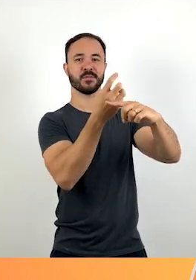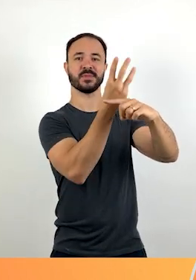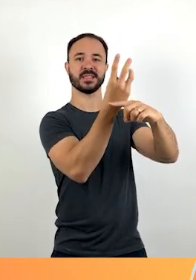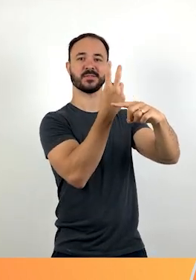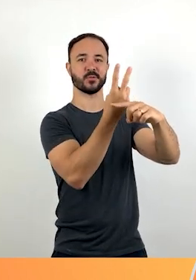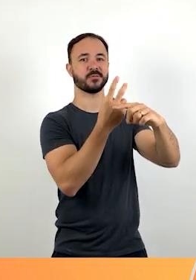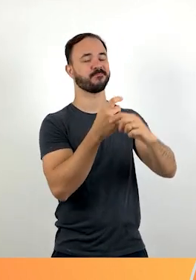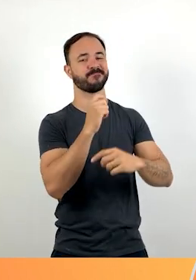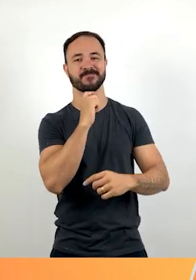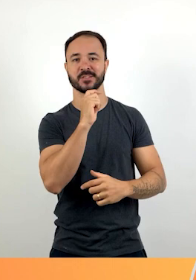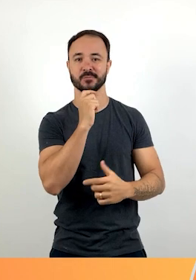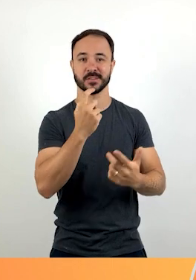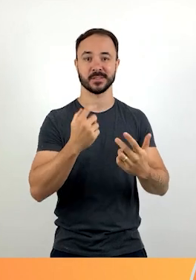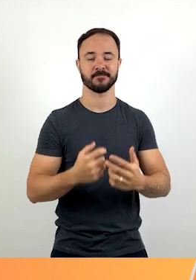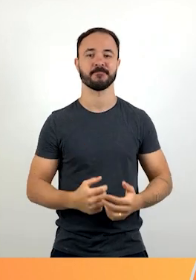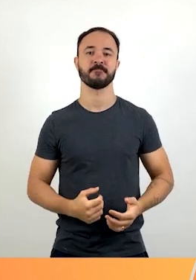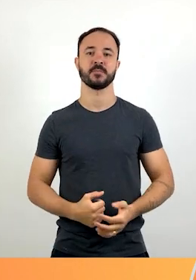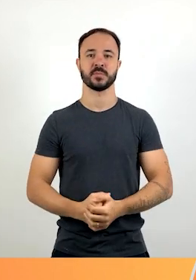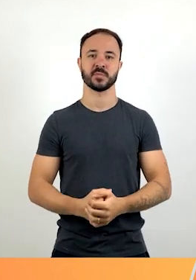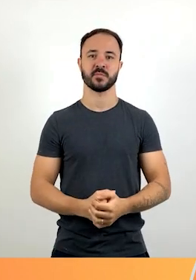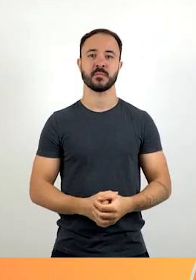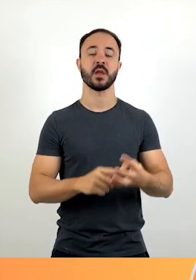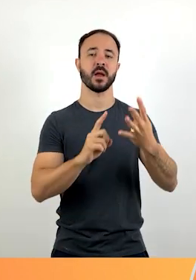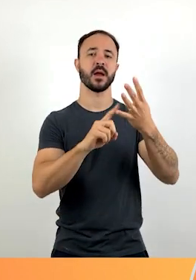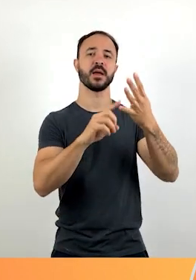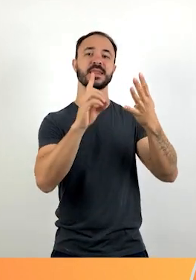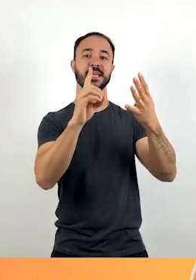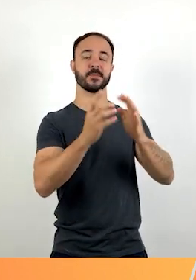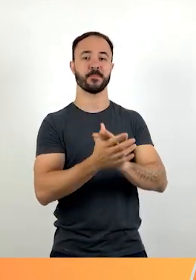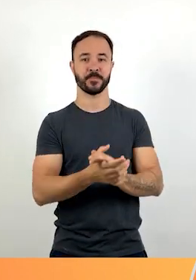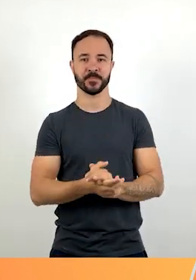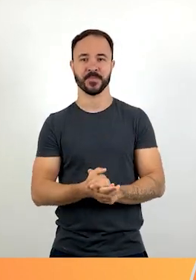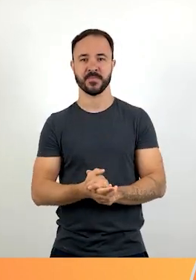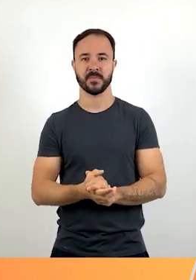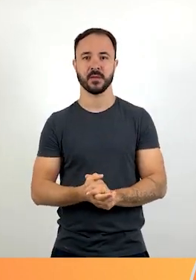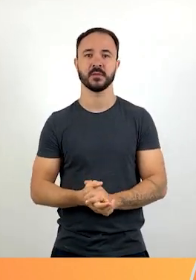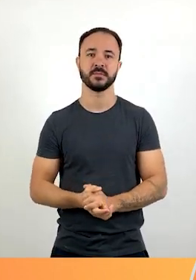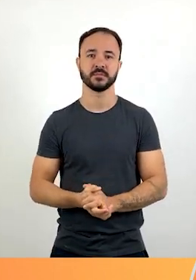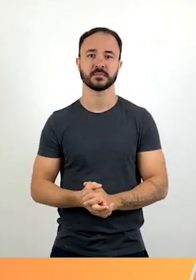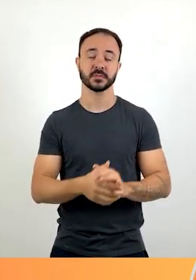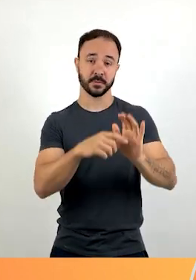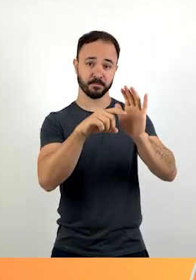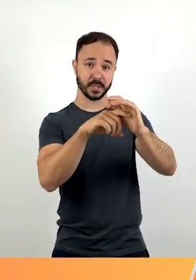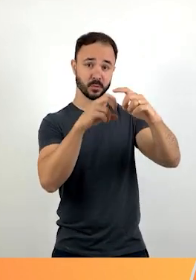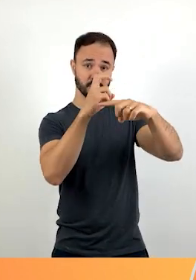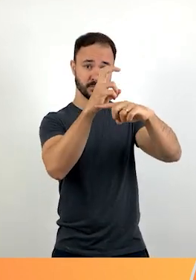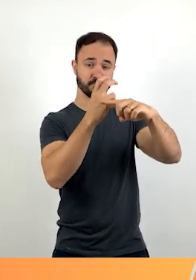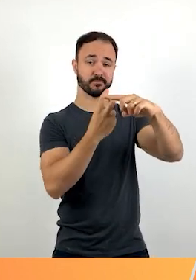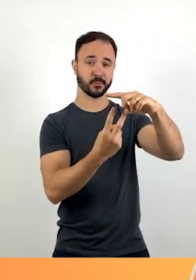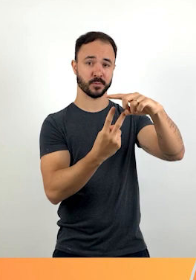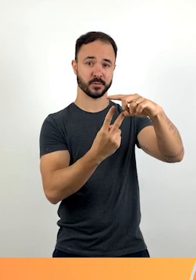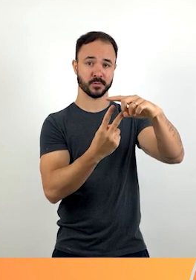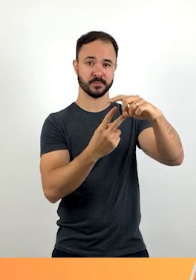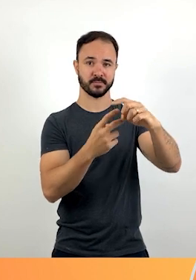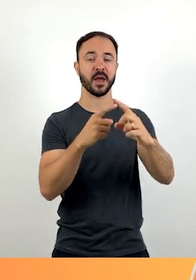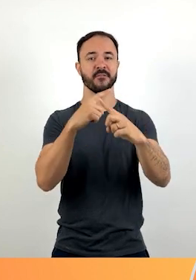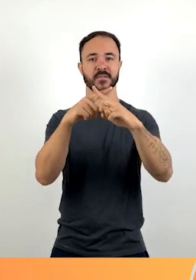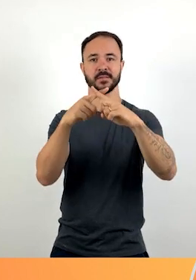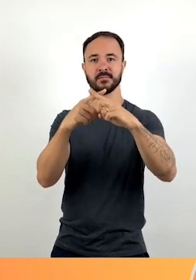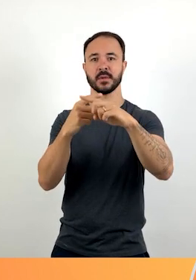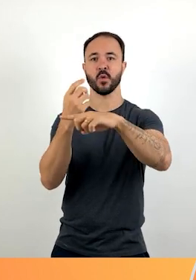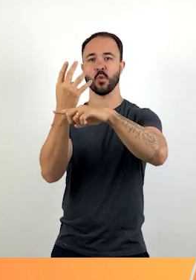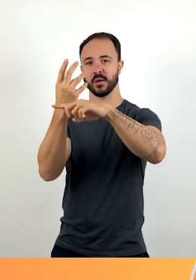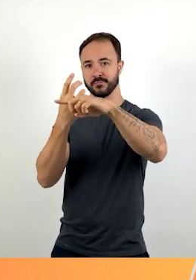por 3. Vamos ver a letra D. Menos 5 sobre 2 vezes 4 sobre 3. Então, olha, o de